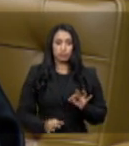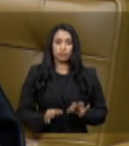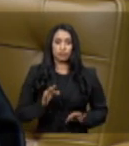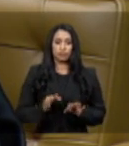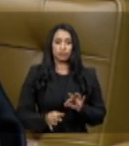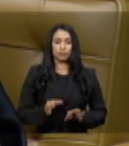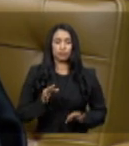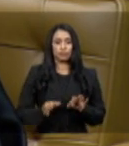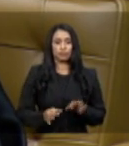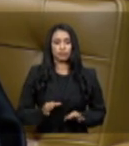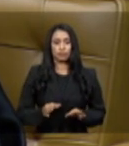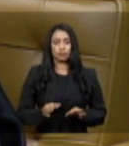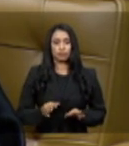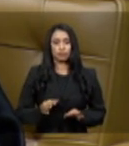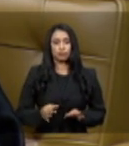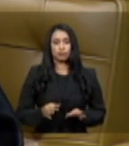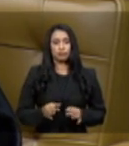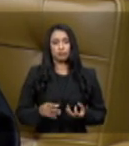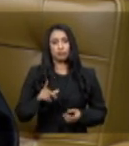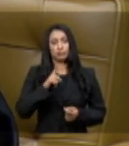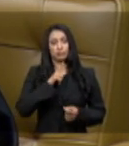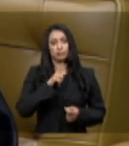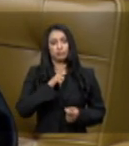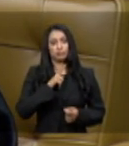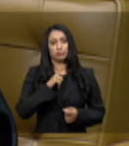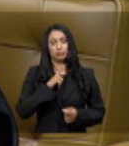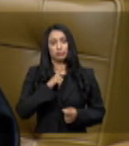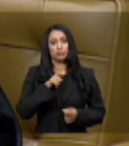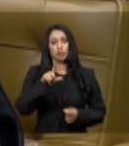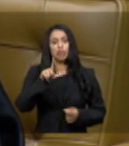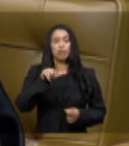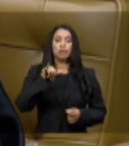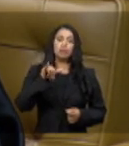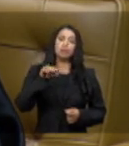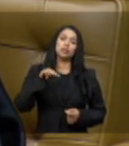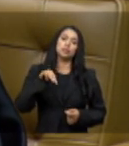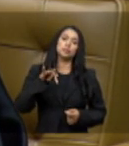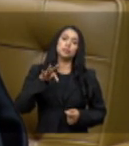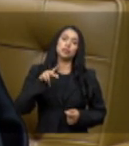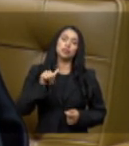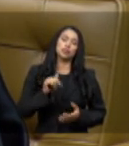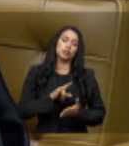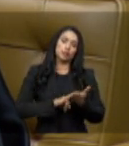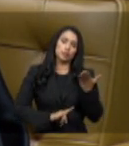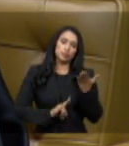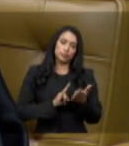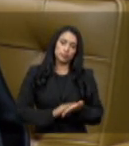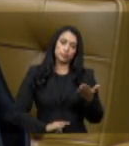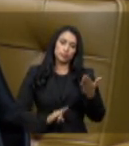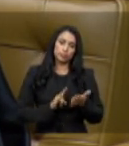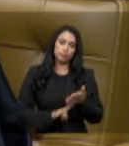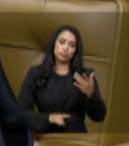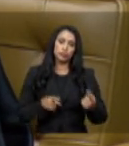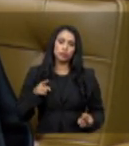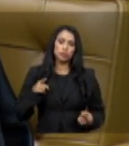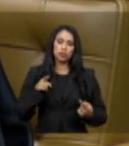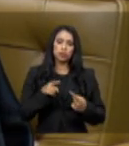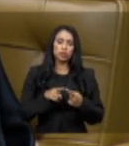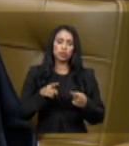de tutela incidental pedido de liminar objetivando